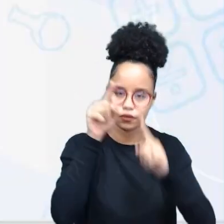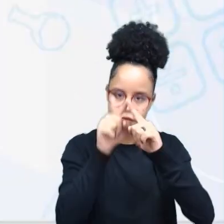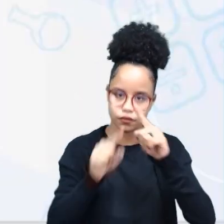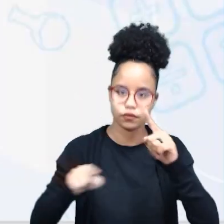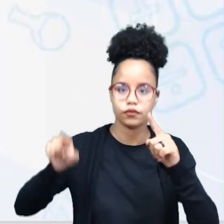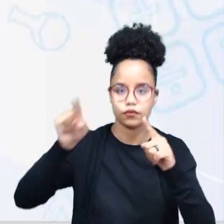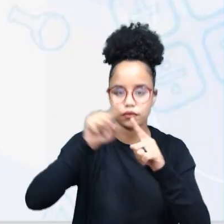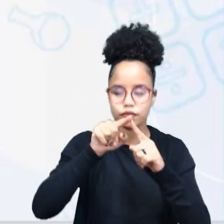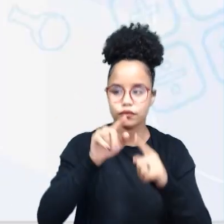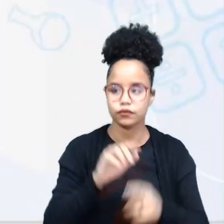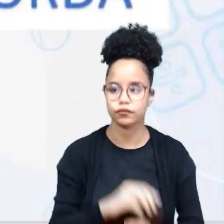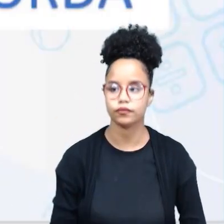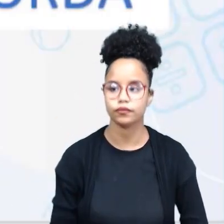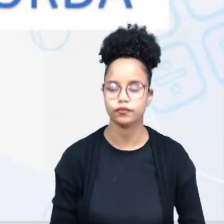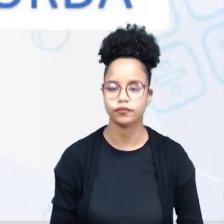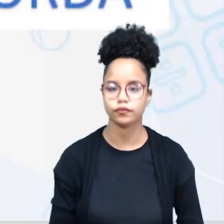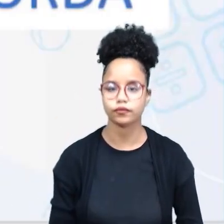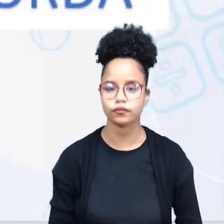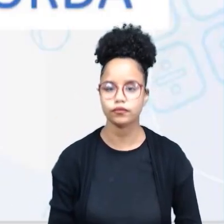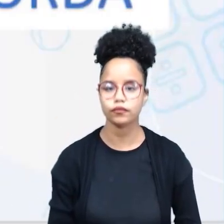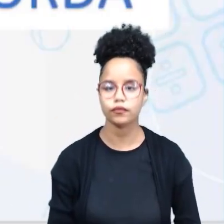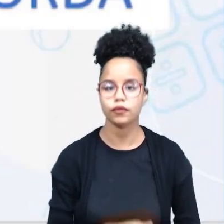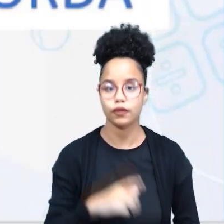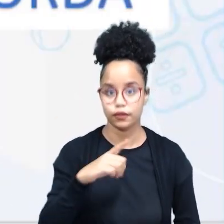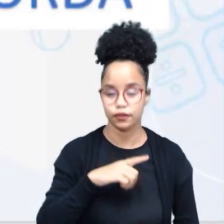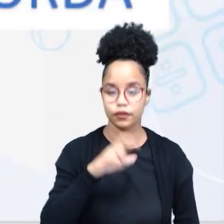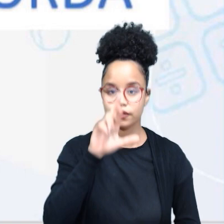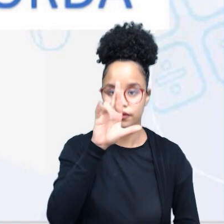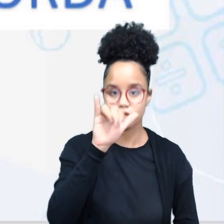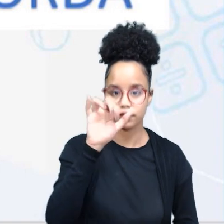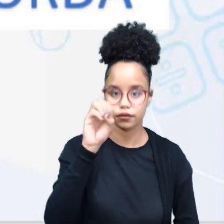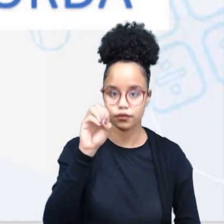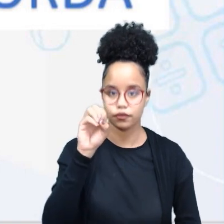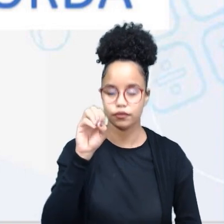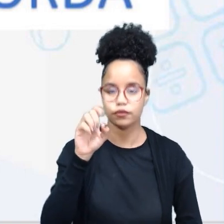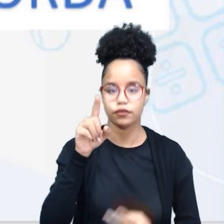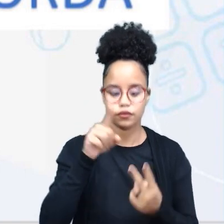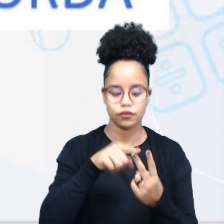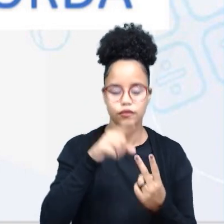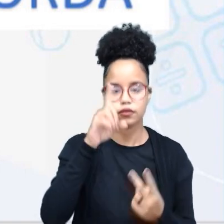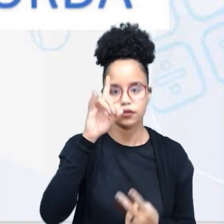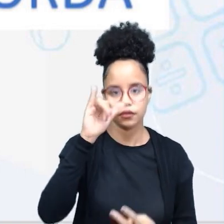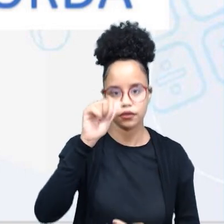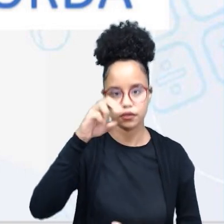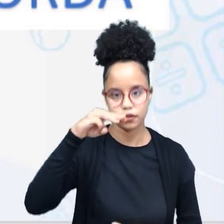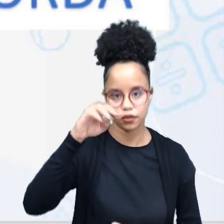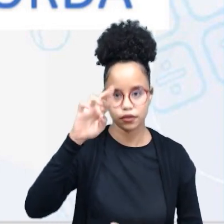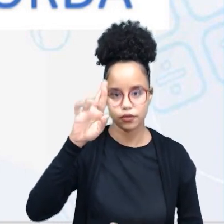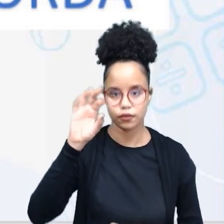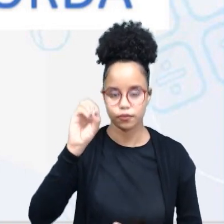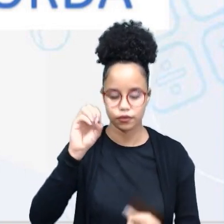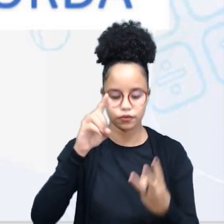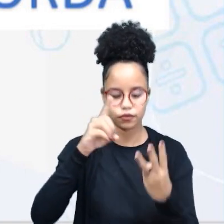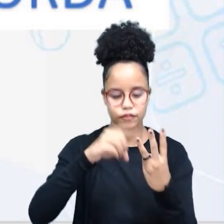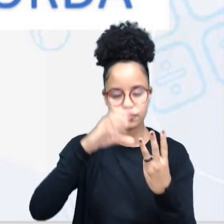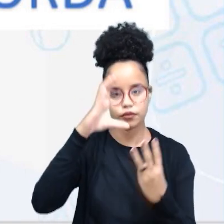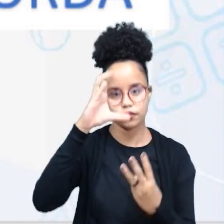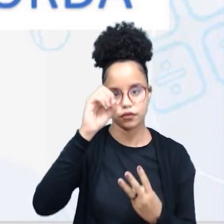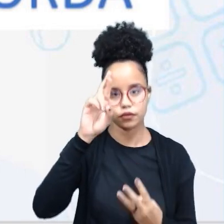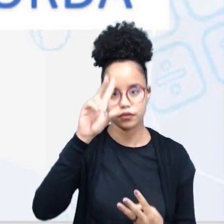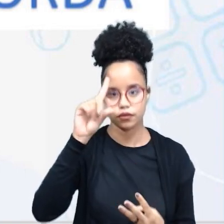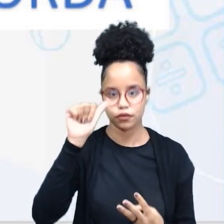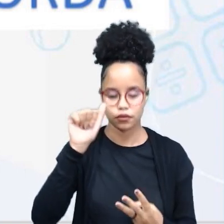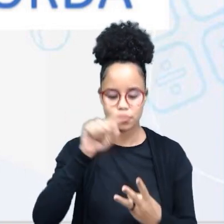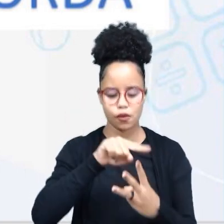foca comigo aqui novamente então na circunferência a gente tem raio diâmetro e corda tá e a gente vai ver exatamente